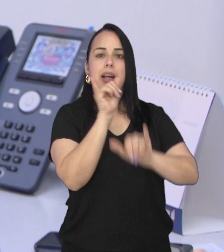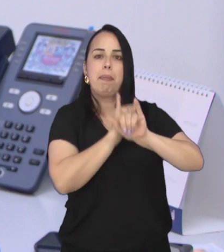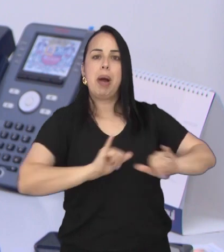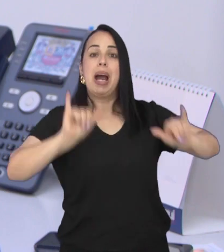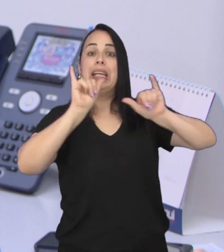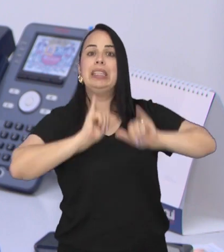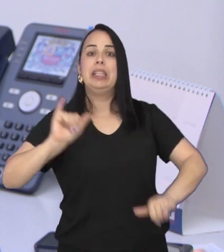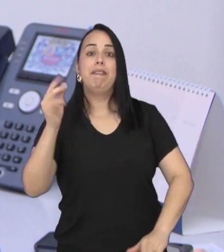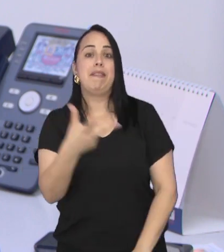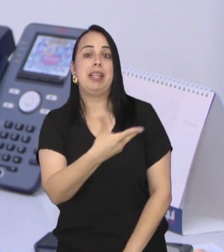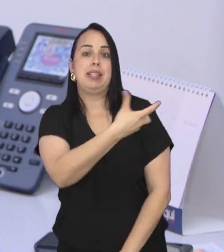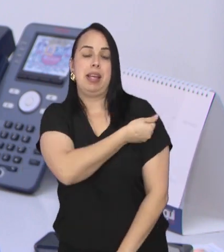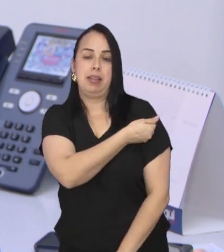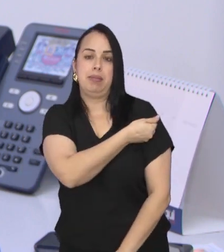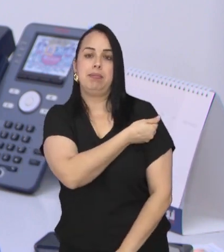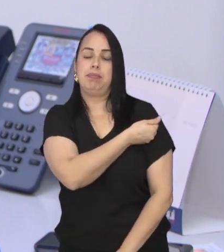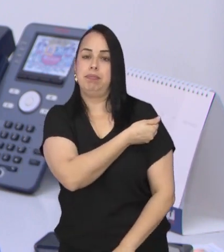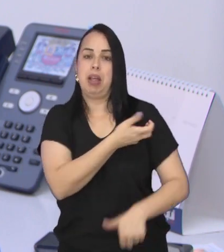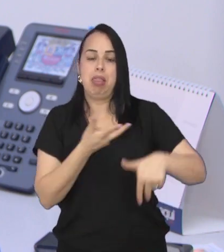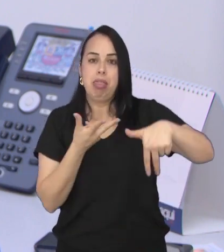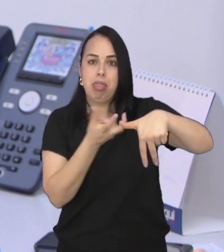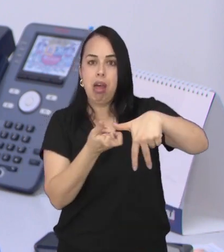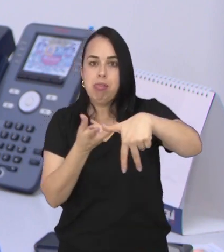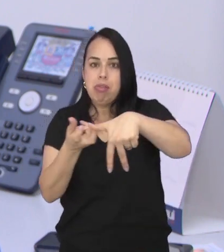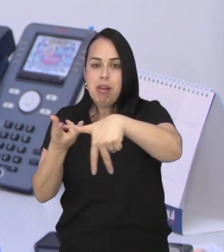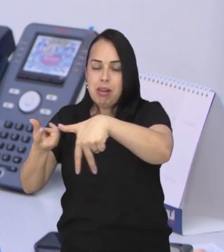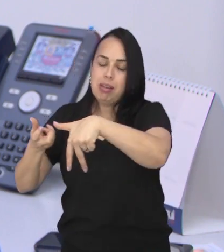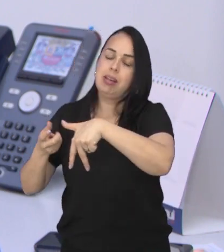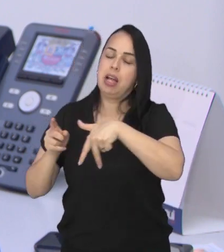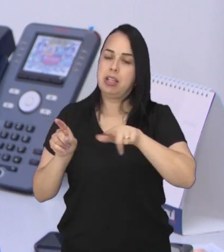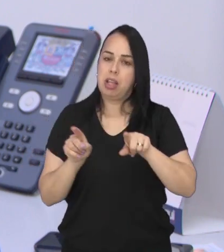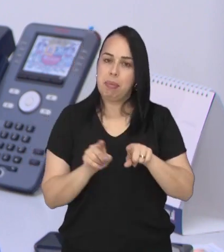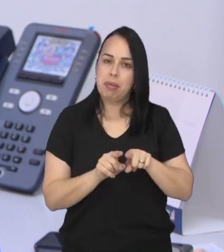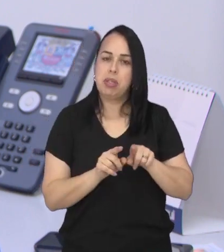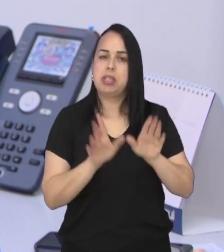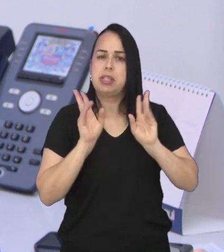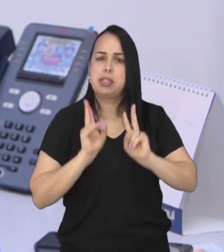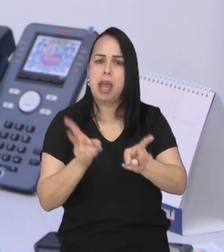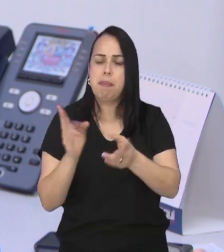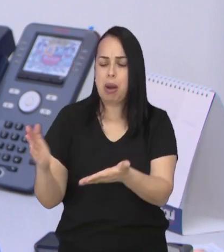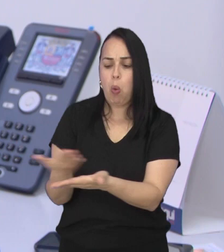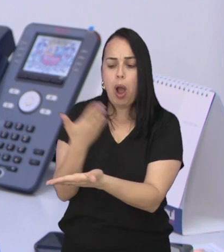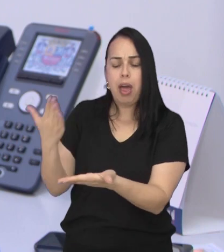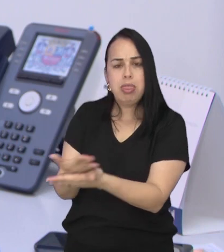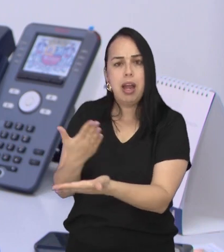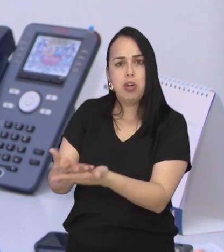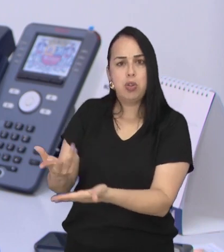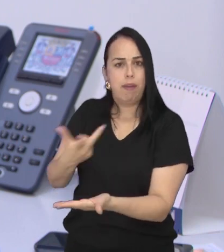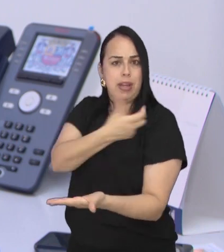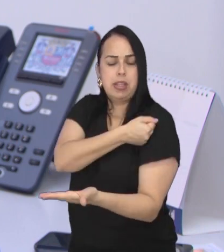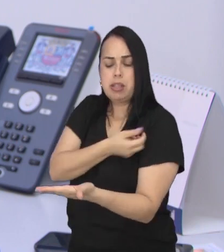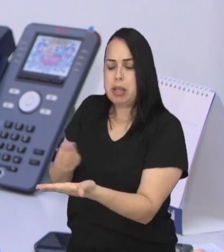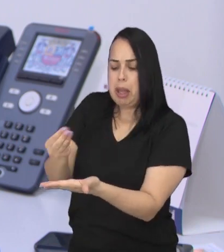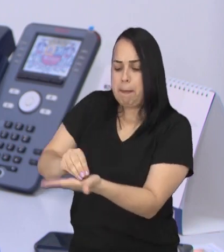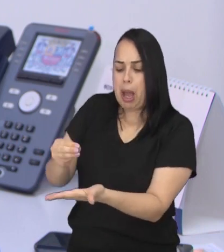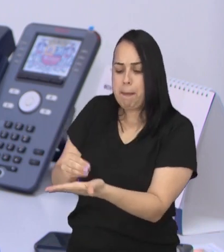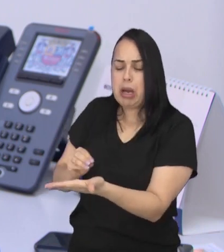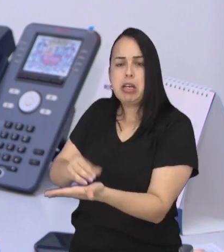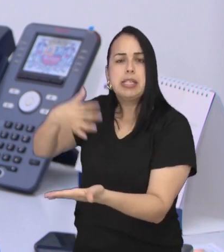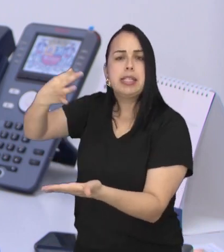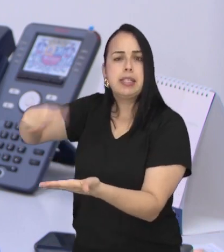da campanha de vacinação lembrar da vacinação de manter a a a carteira de vacinação adequadamente